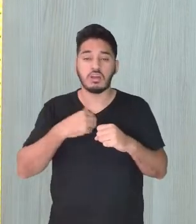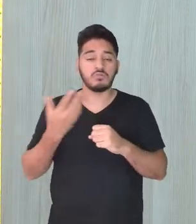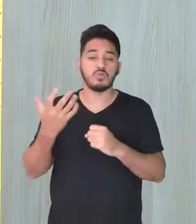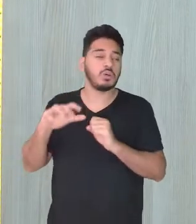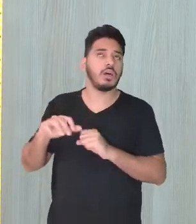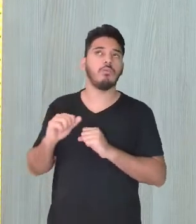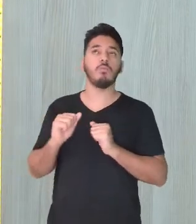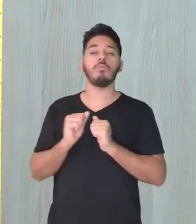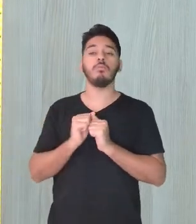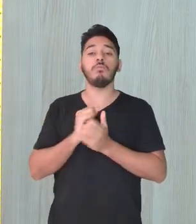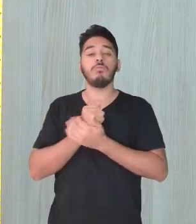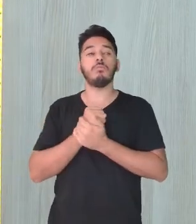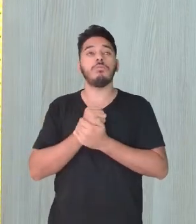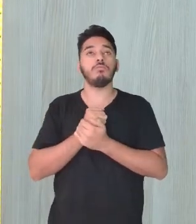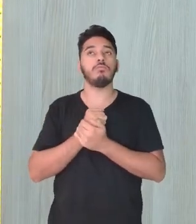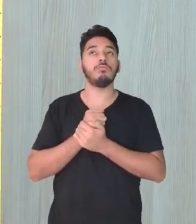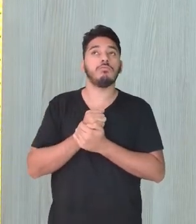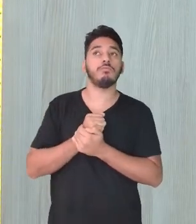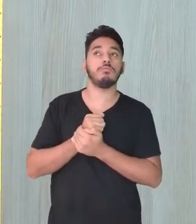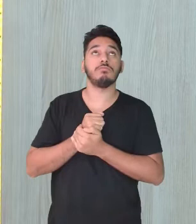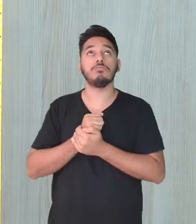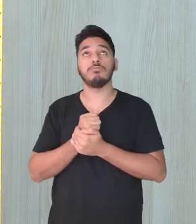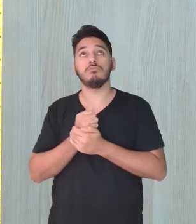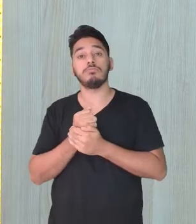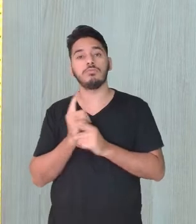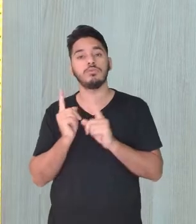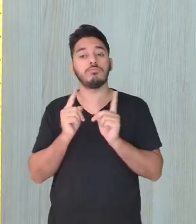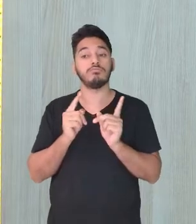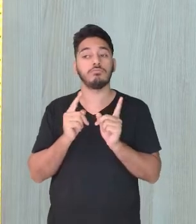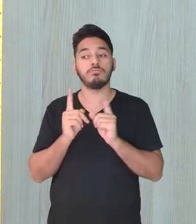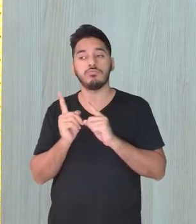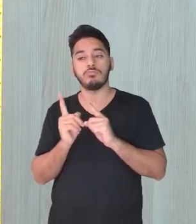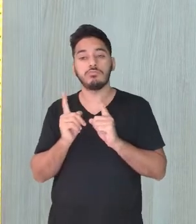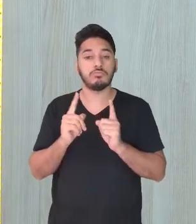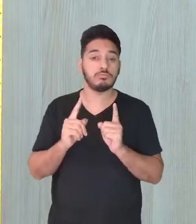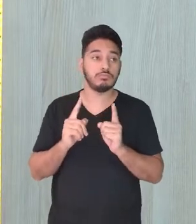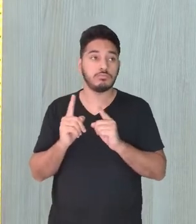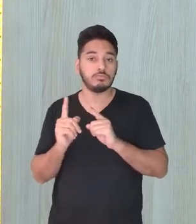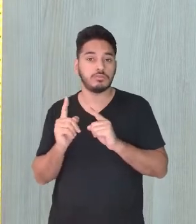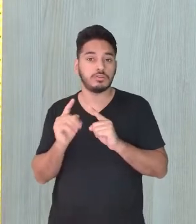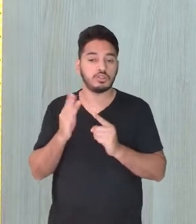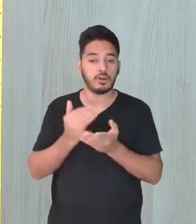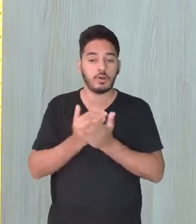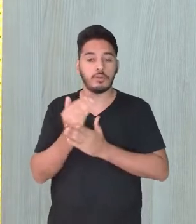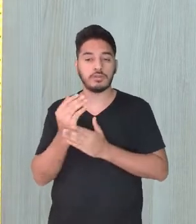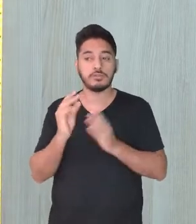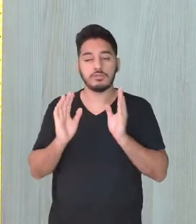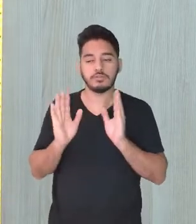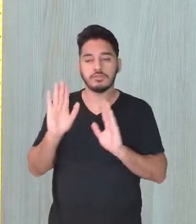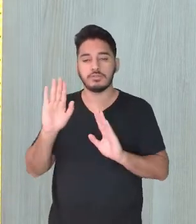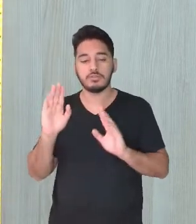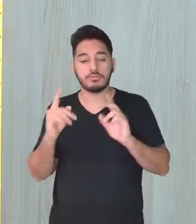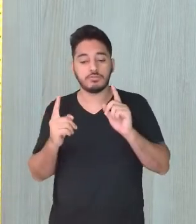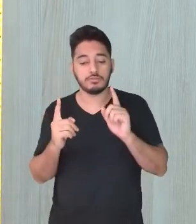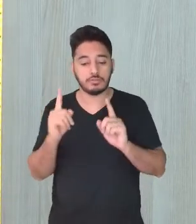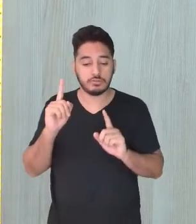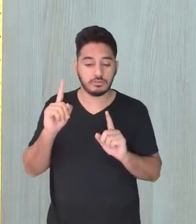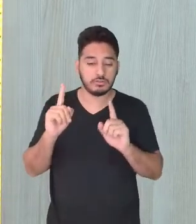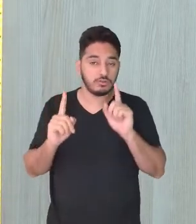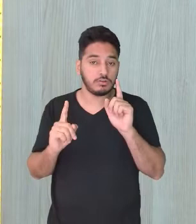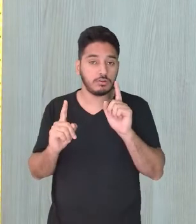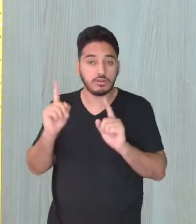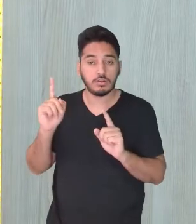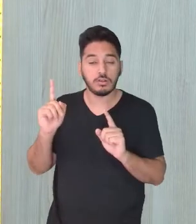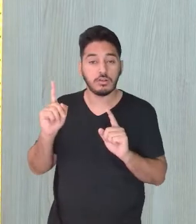professor? A gente já começa, bate um pezinho, mesmo quem não dança, né, professor? Já Sim. começa a bater um pezinho, já levanta 2 dedinhos, né? A